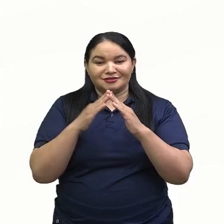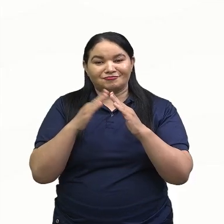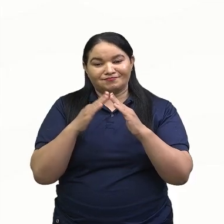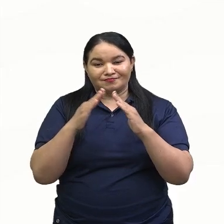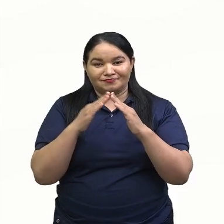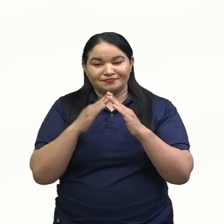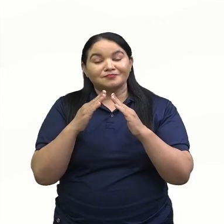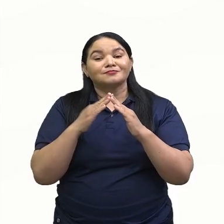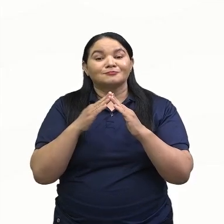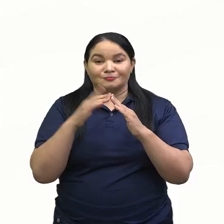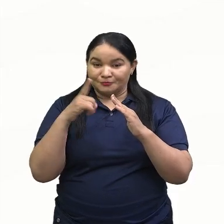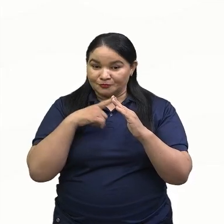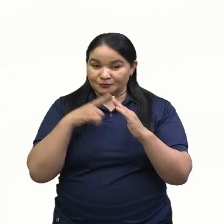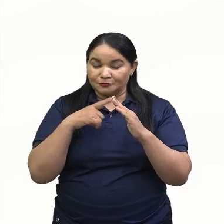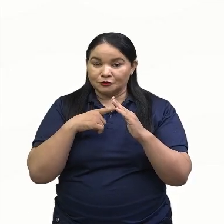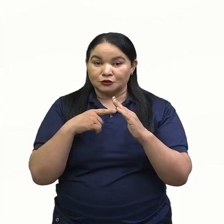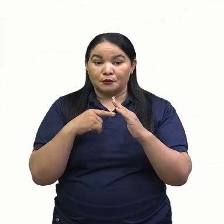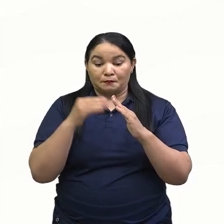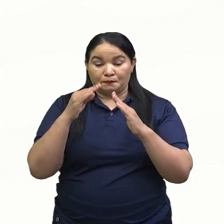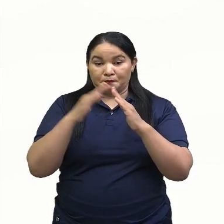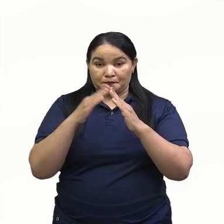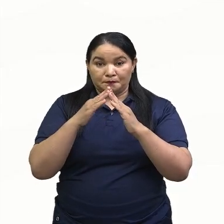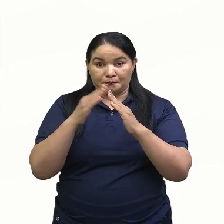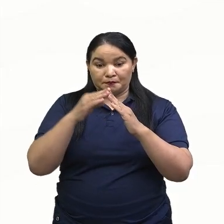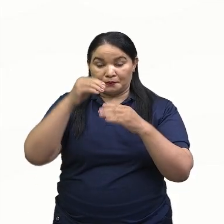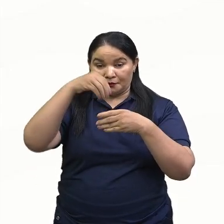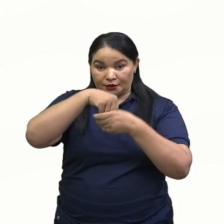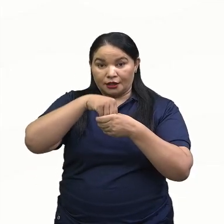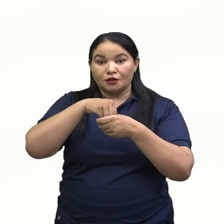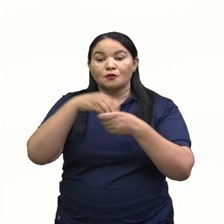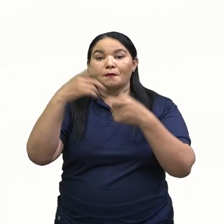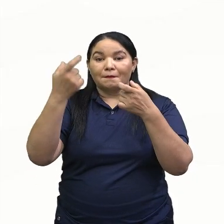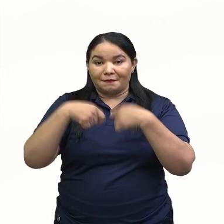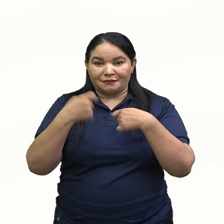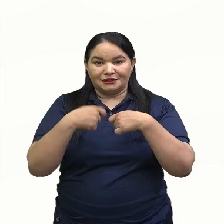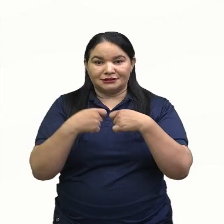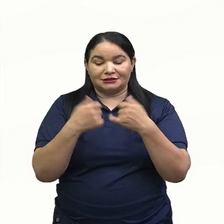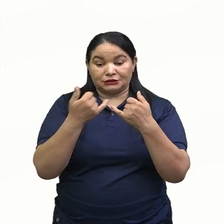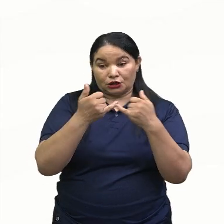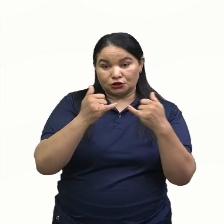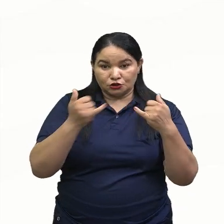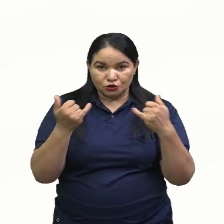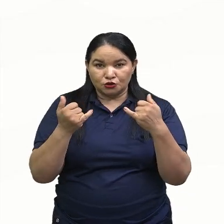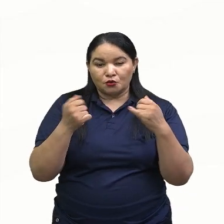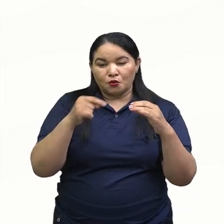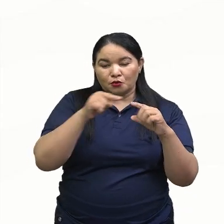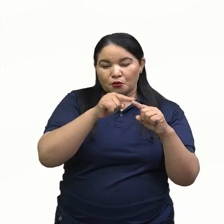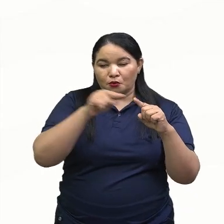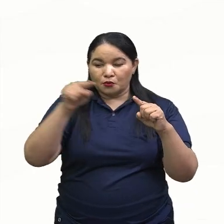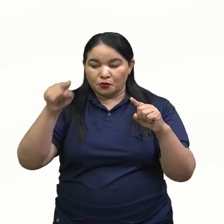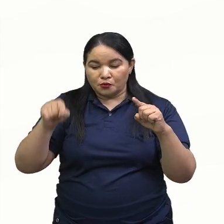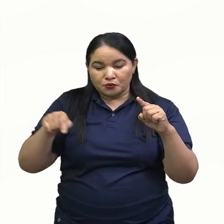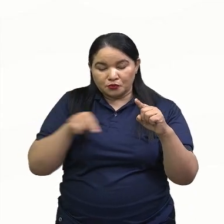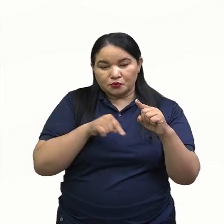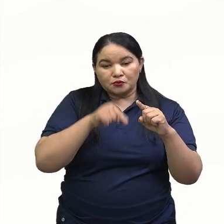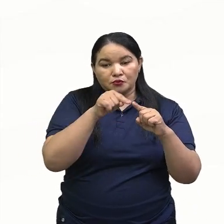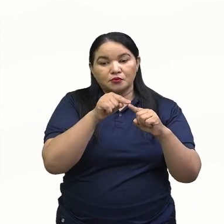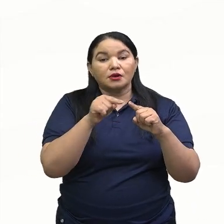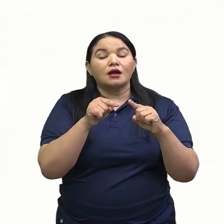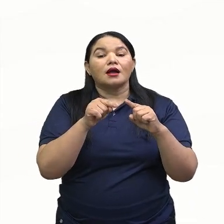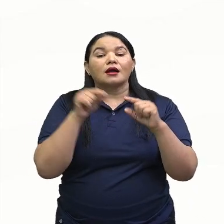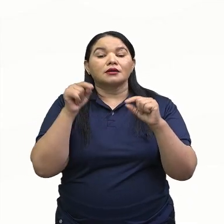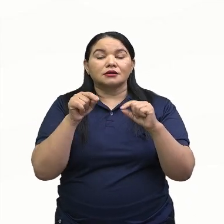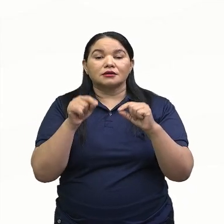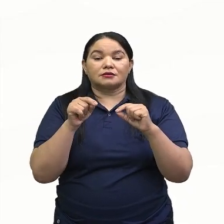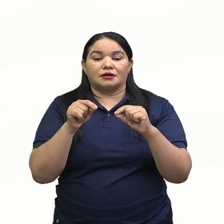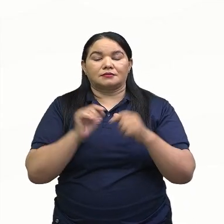eu tenha um circuito elétrico, o receptor, a gente vai ver daqui a pouco, que é nada mais